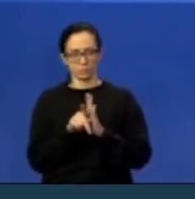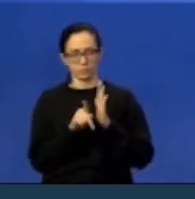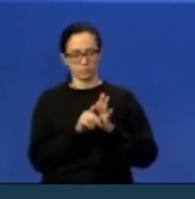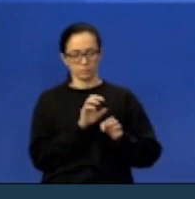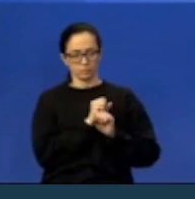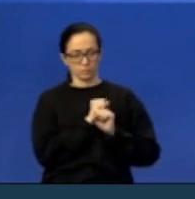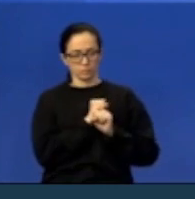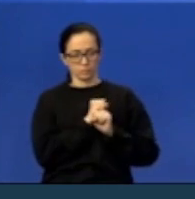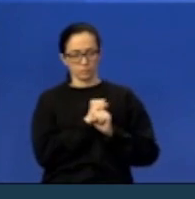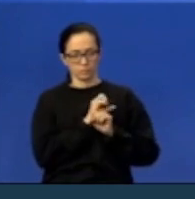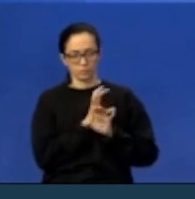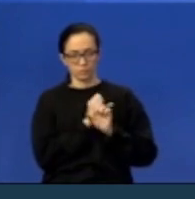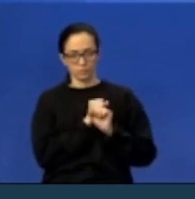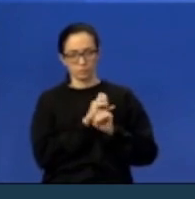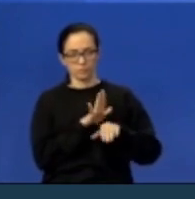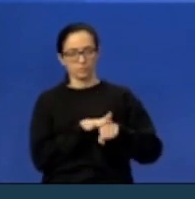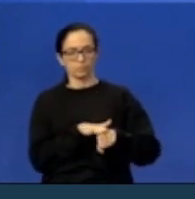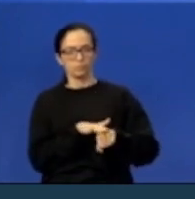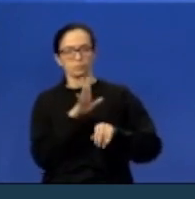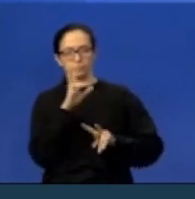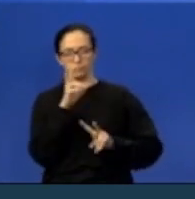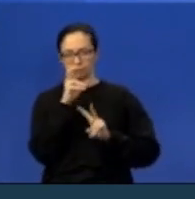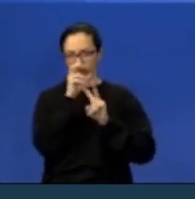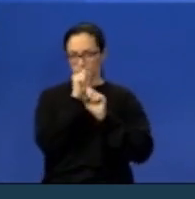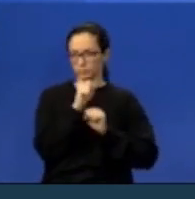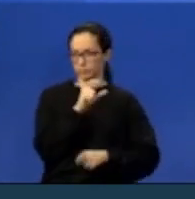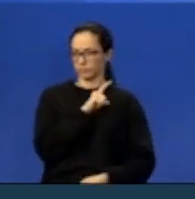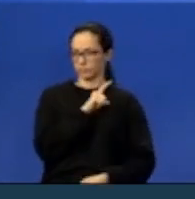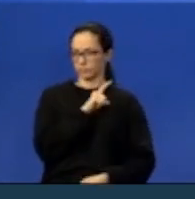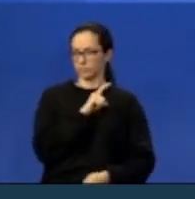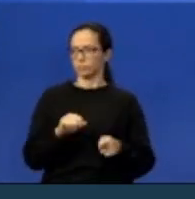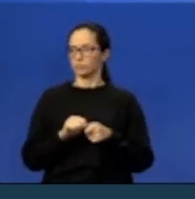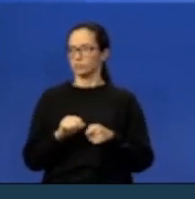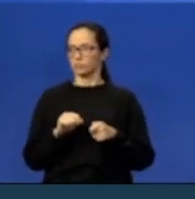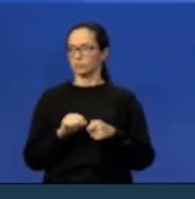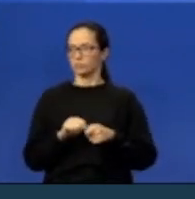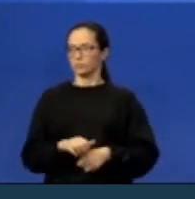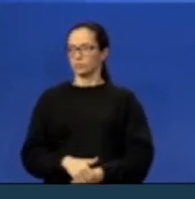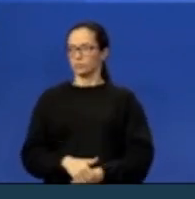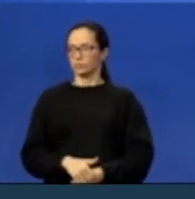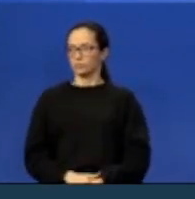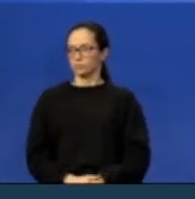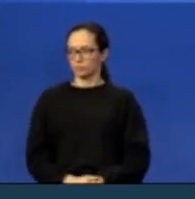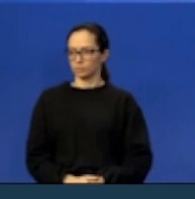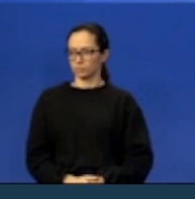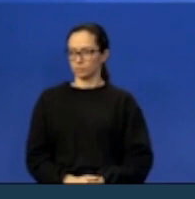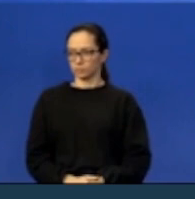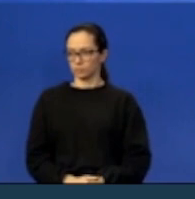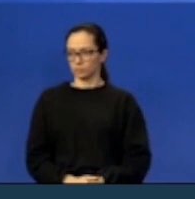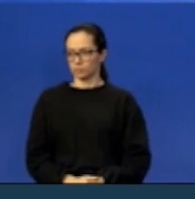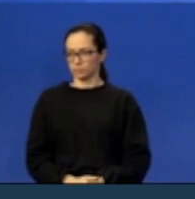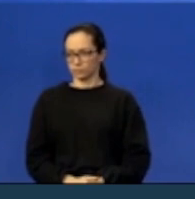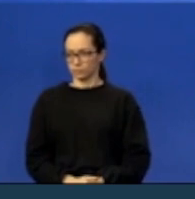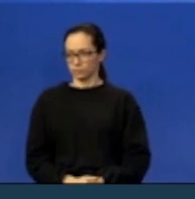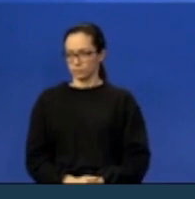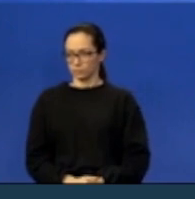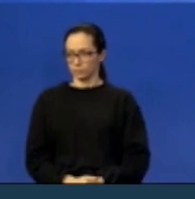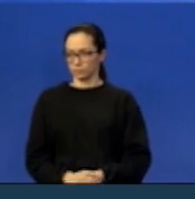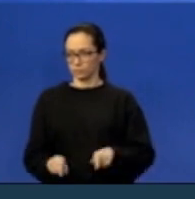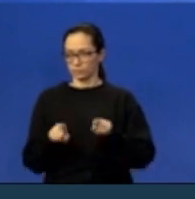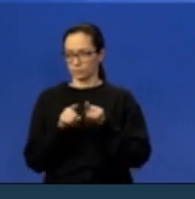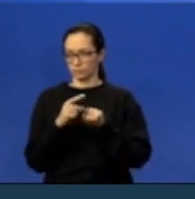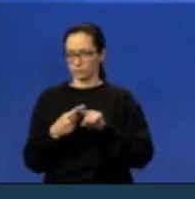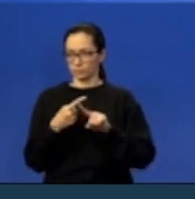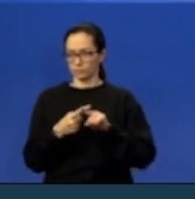essa contração, visto que é na periferia do ventrículo, principalmente na artéria aorta, e na